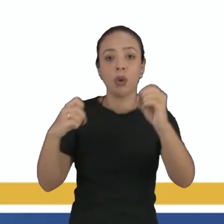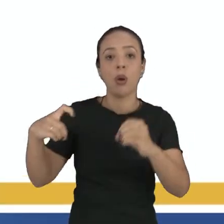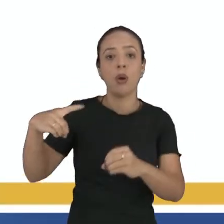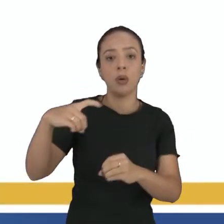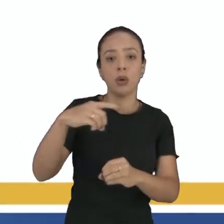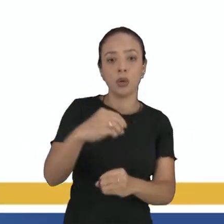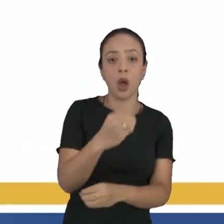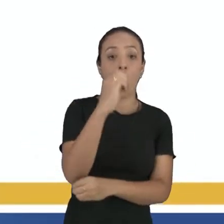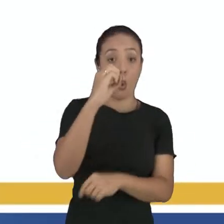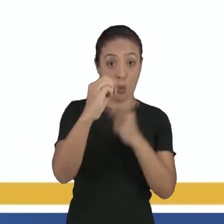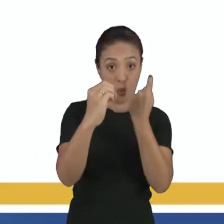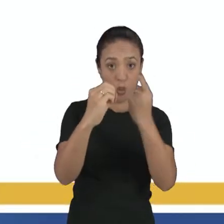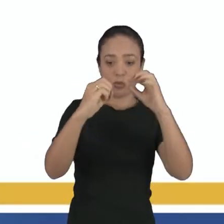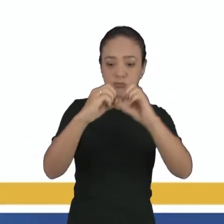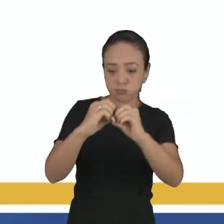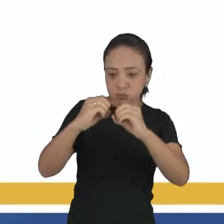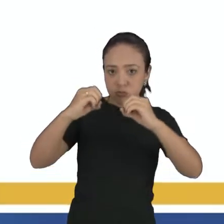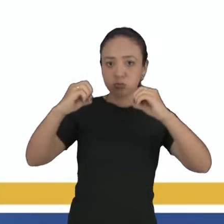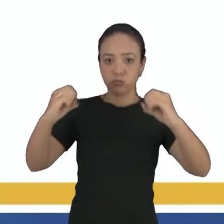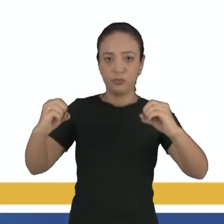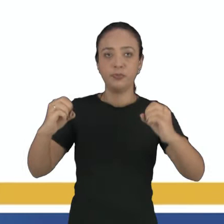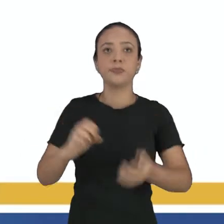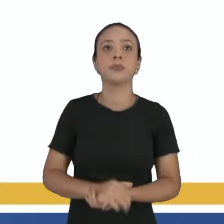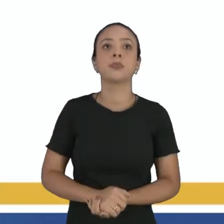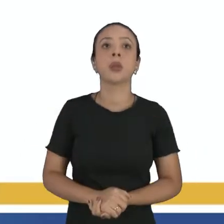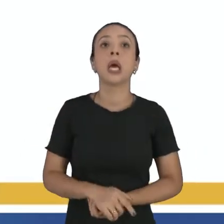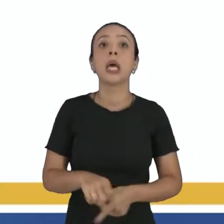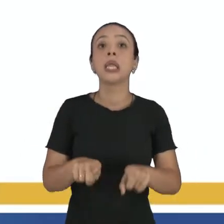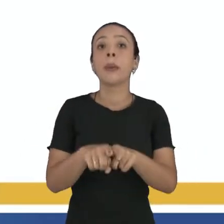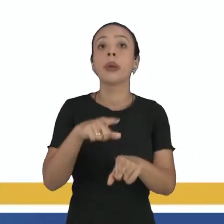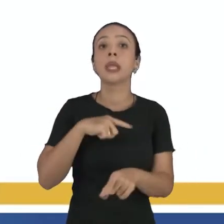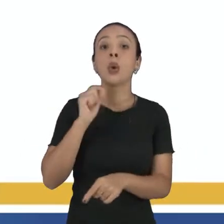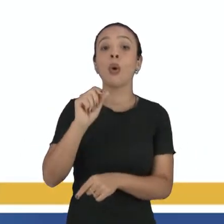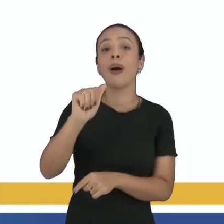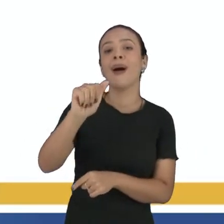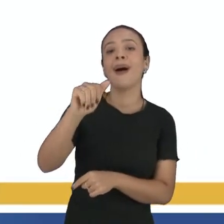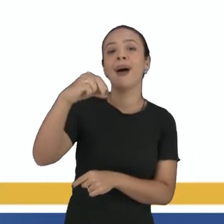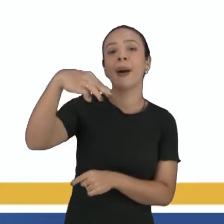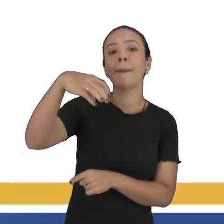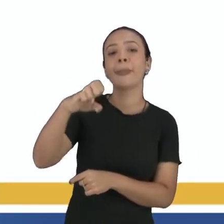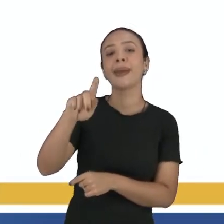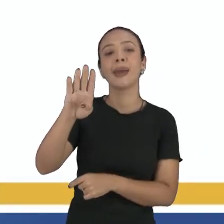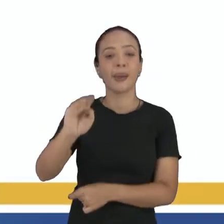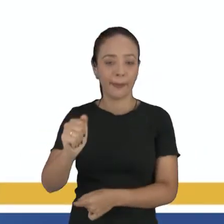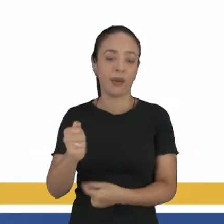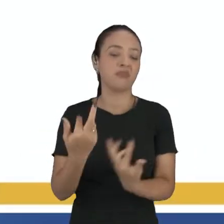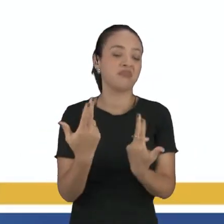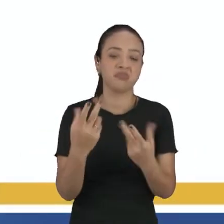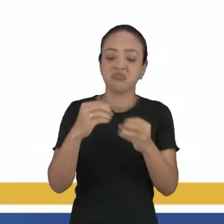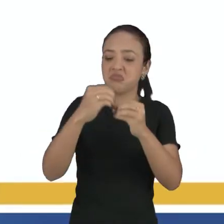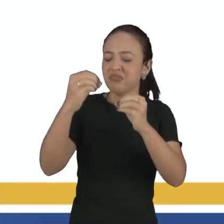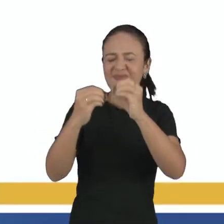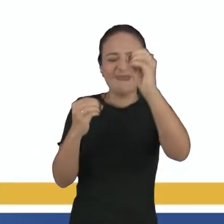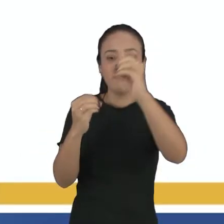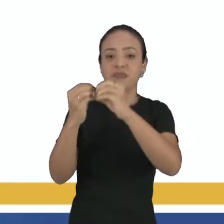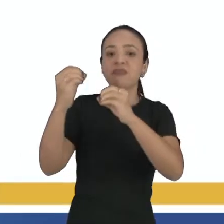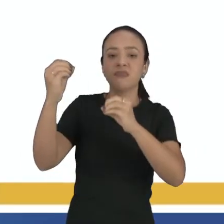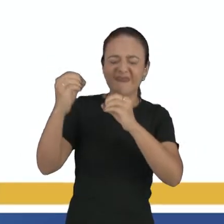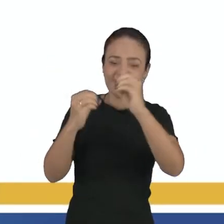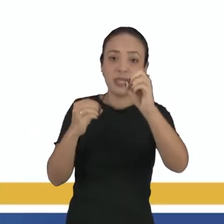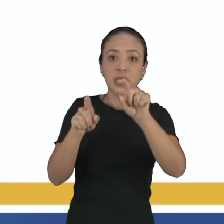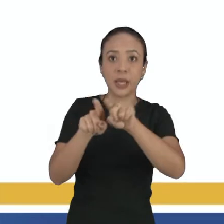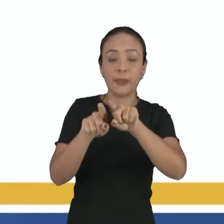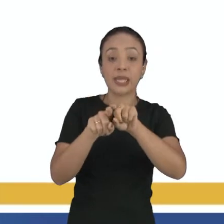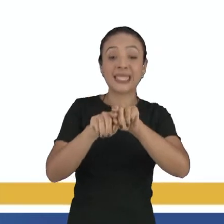fazendo bipartição, tá? Nós temos uma bactéria e do lado nós temos uma ameba, né, fazendo o mesmo processo. Ela vai, segmenta